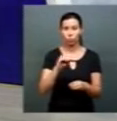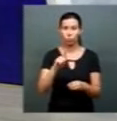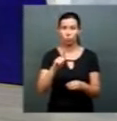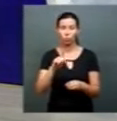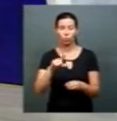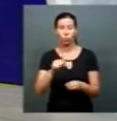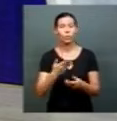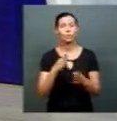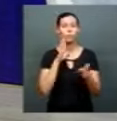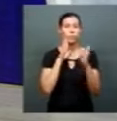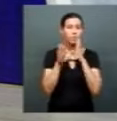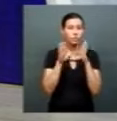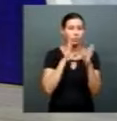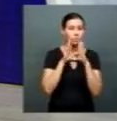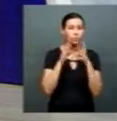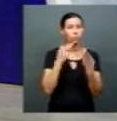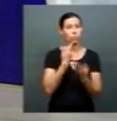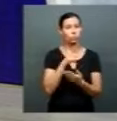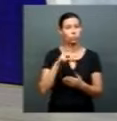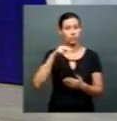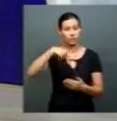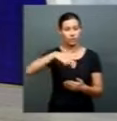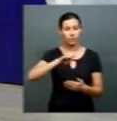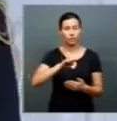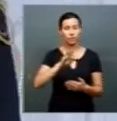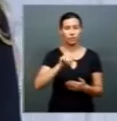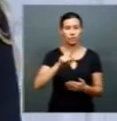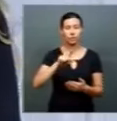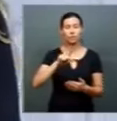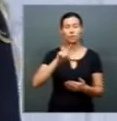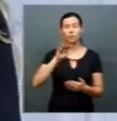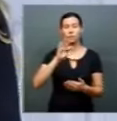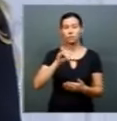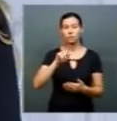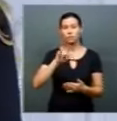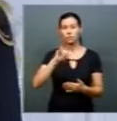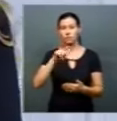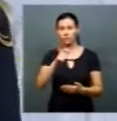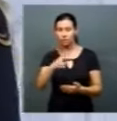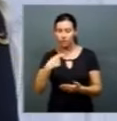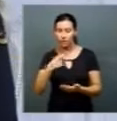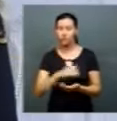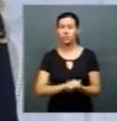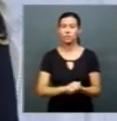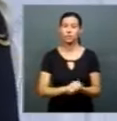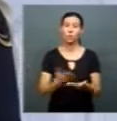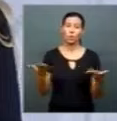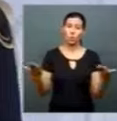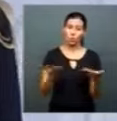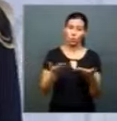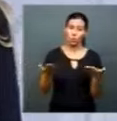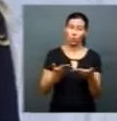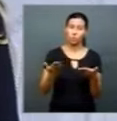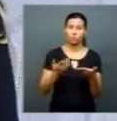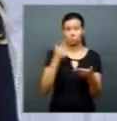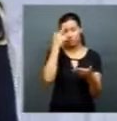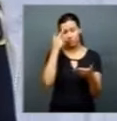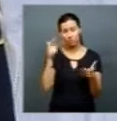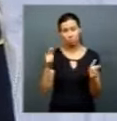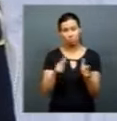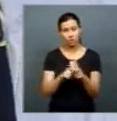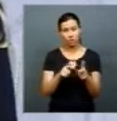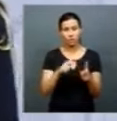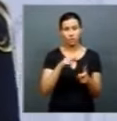perfil do que seria uma startup. Hoje, a gente não pode considerar elas já como uma startup, porque elas já passaram por todo